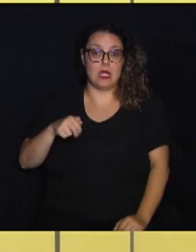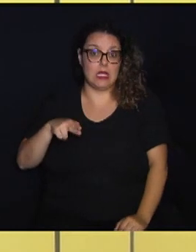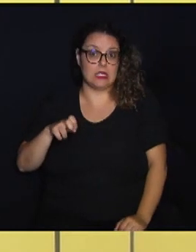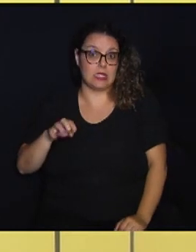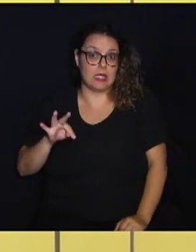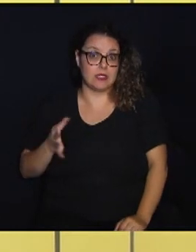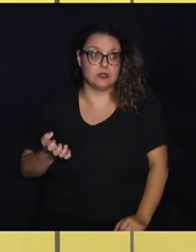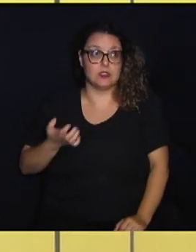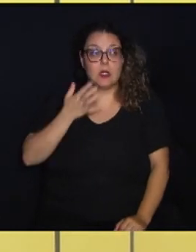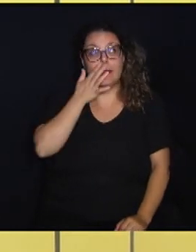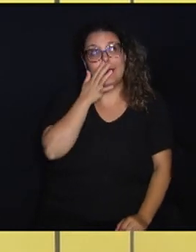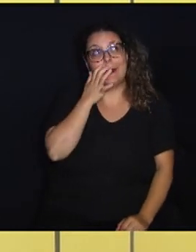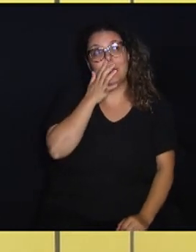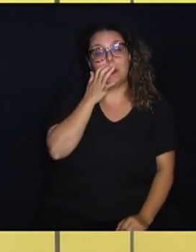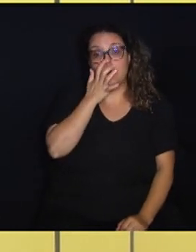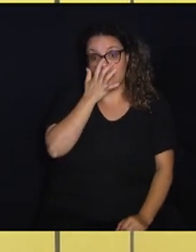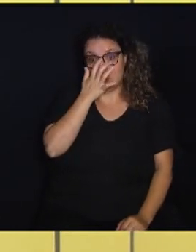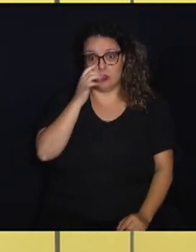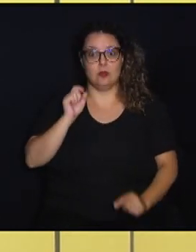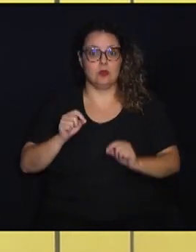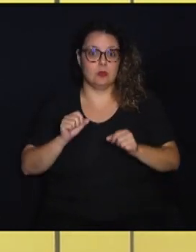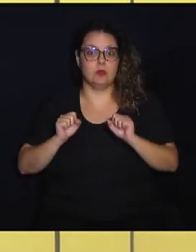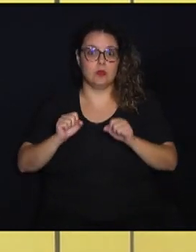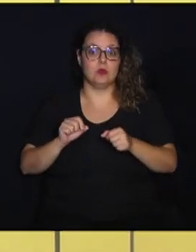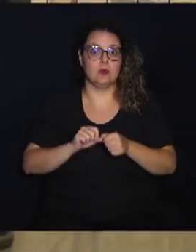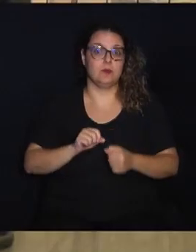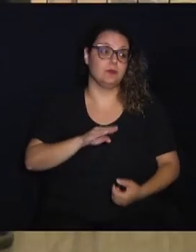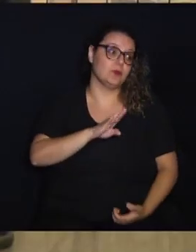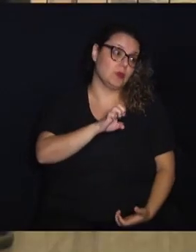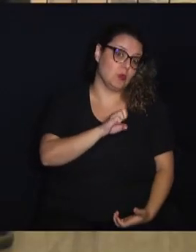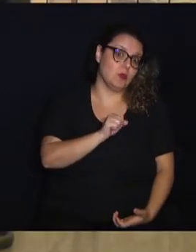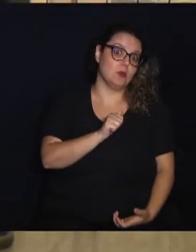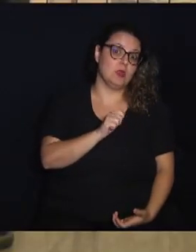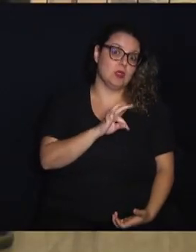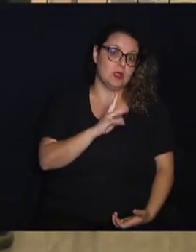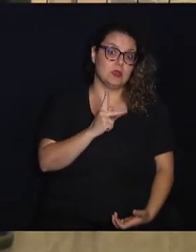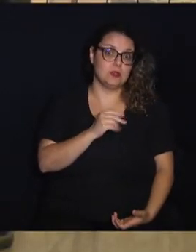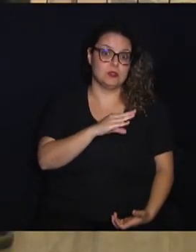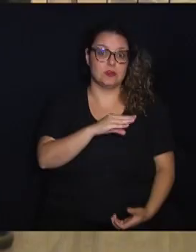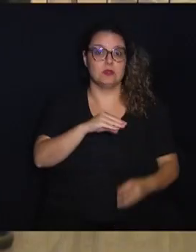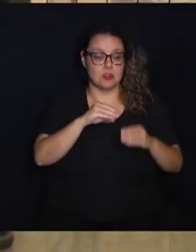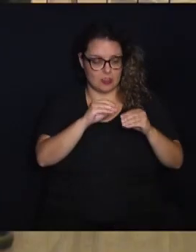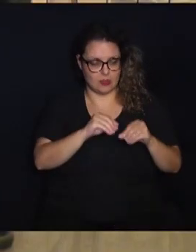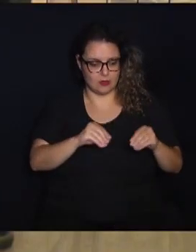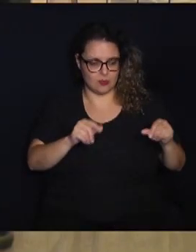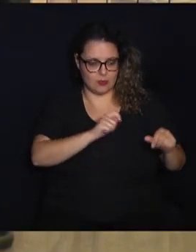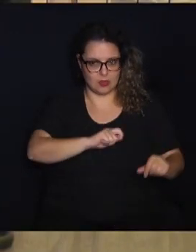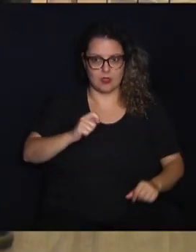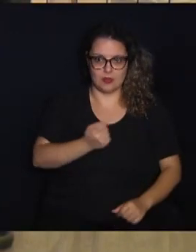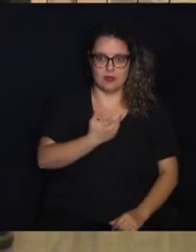o que eu posso fazer com algum esporte de raquete. O beach tênis está na moda agora, o beach tênis agora,